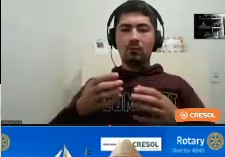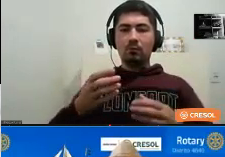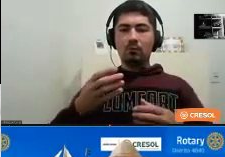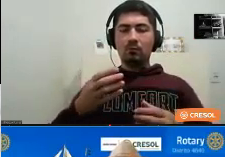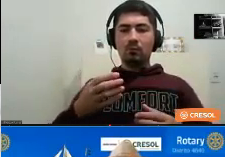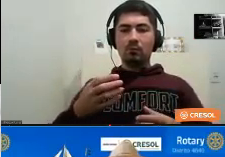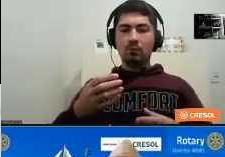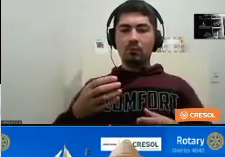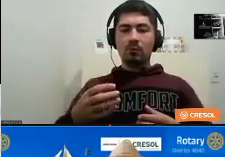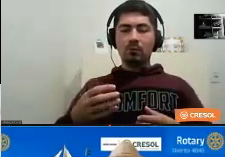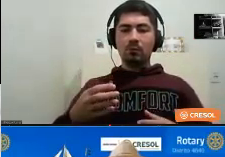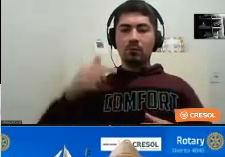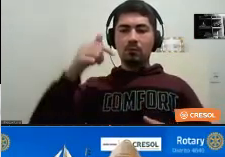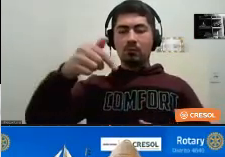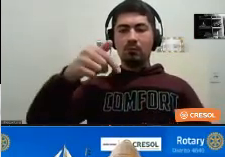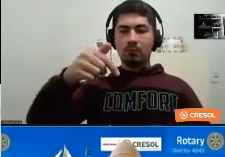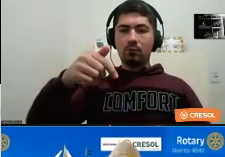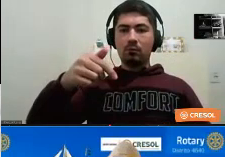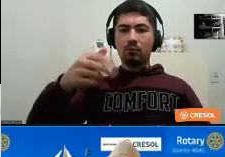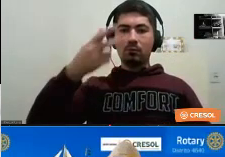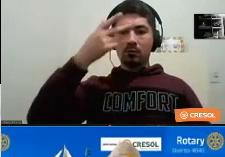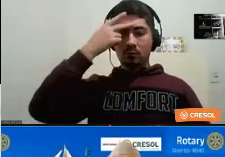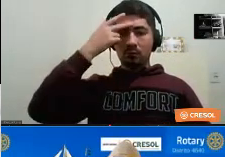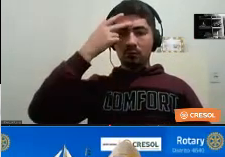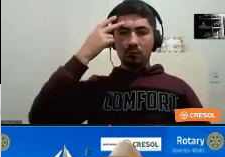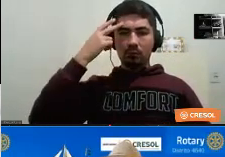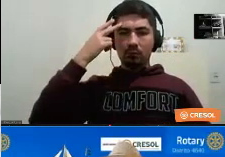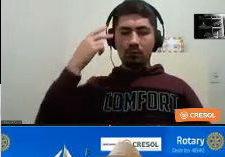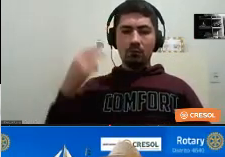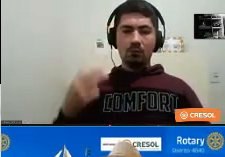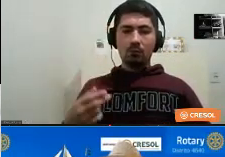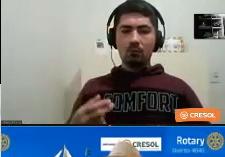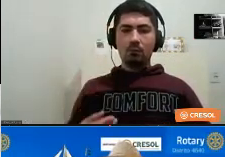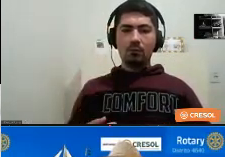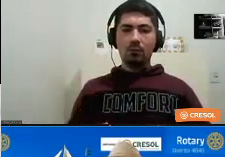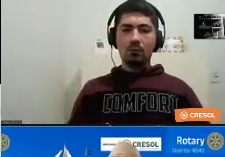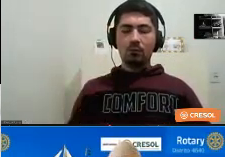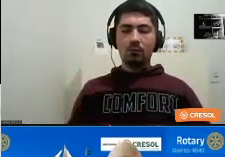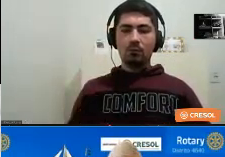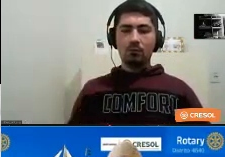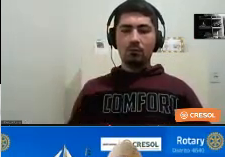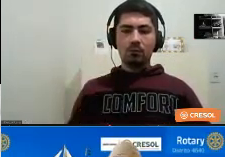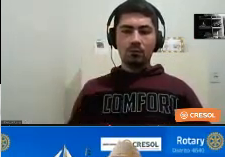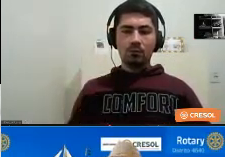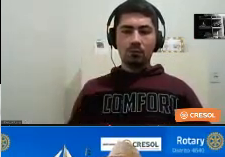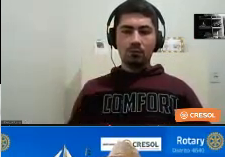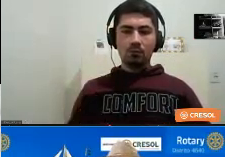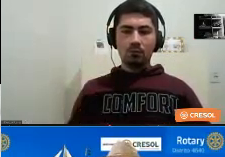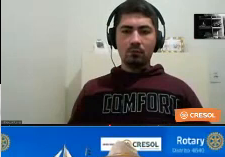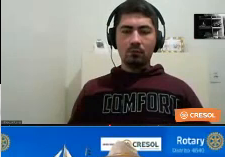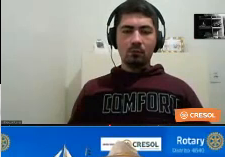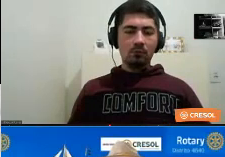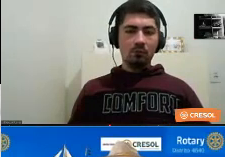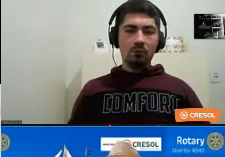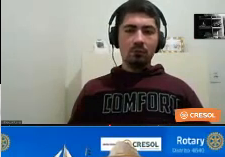nesse grupo. Foi que Deus me pediu para que eu prestigiasse as